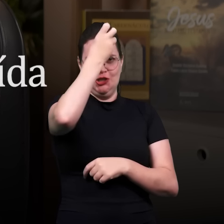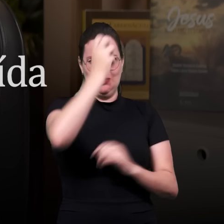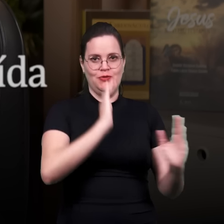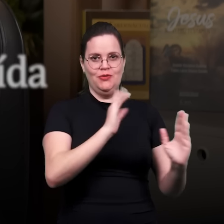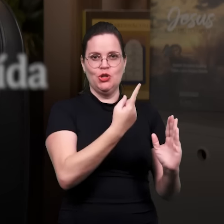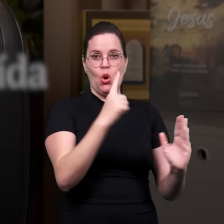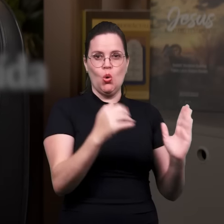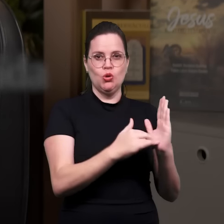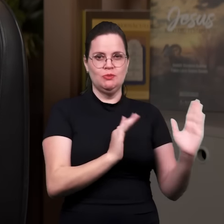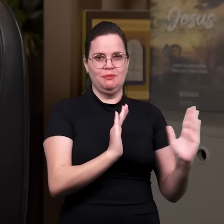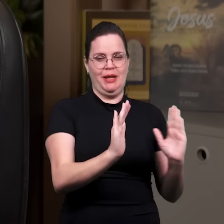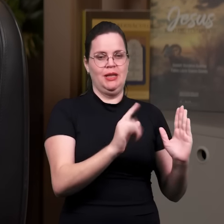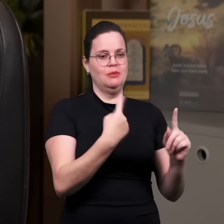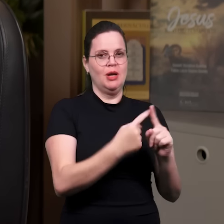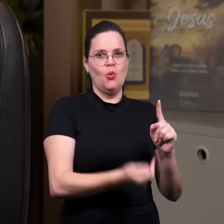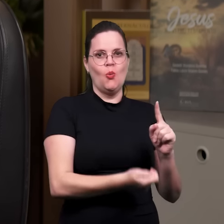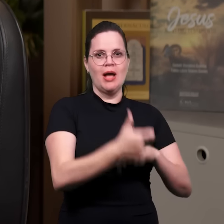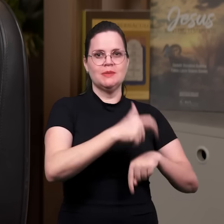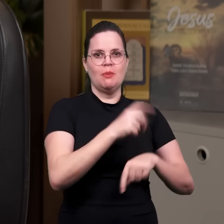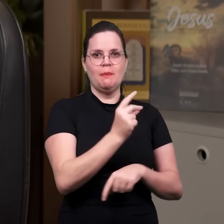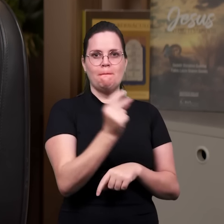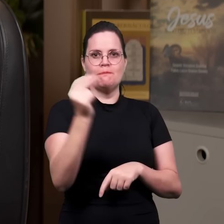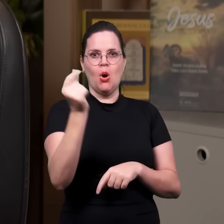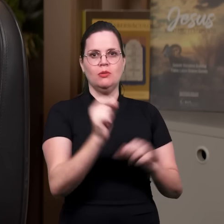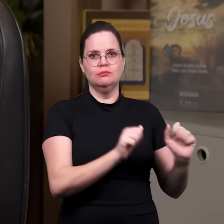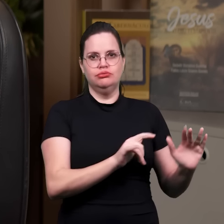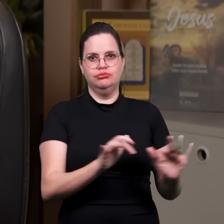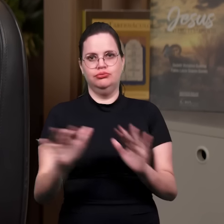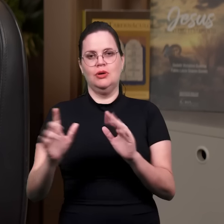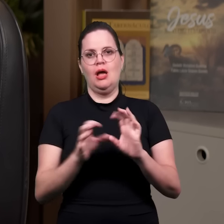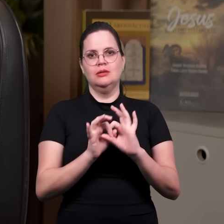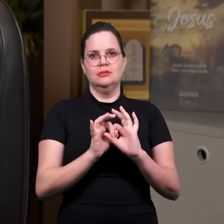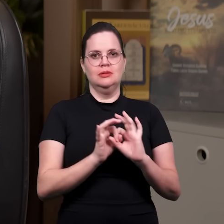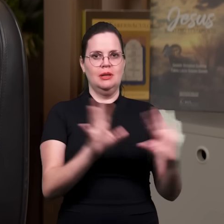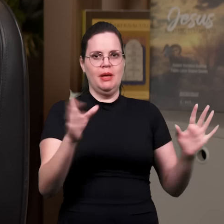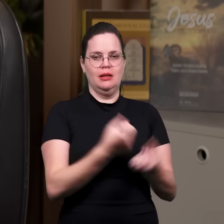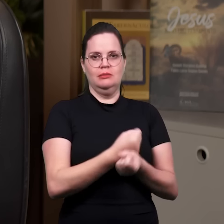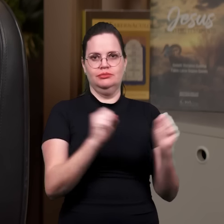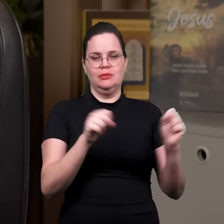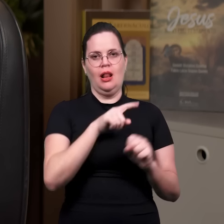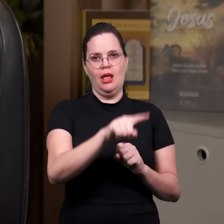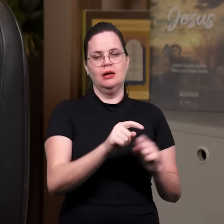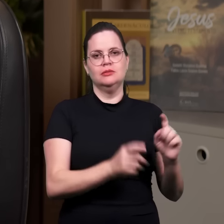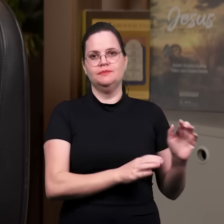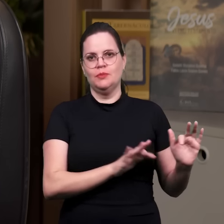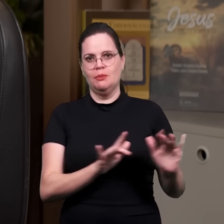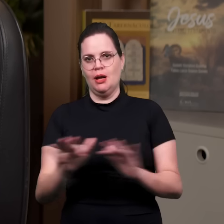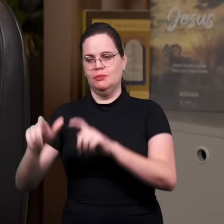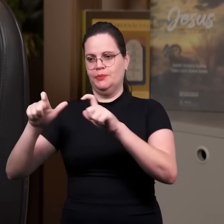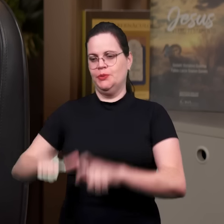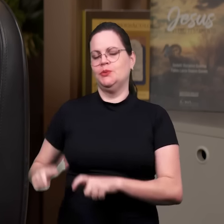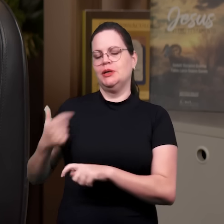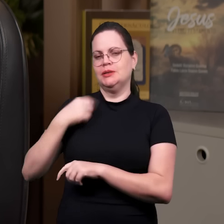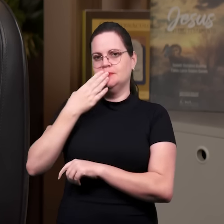Egito, prontos a deixar aquele local com destino à terra que Deus havia prometido para eles. Nós já